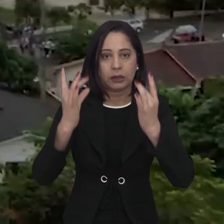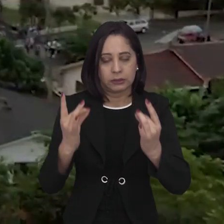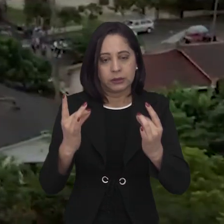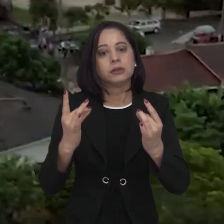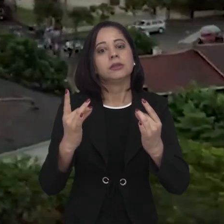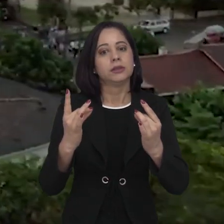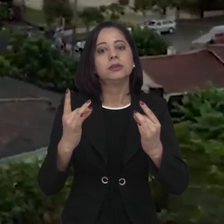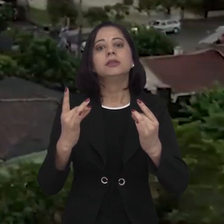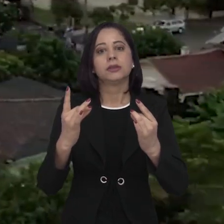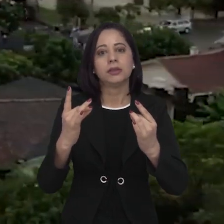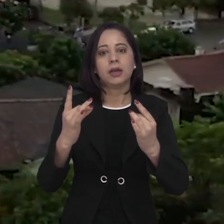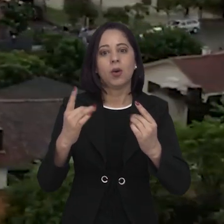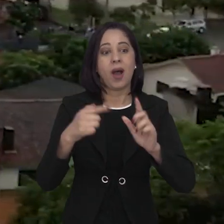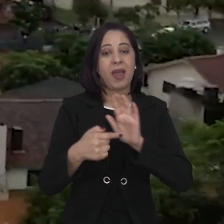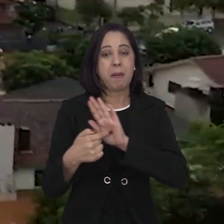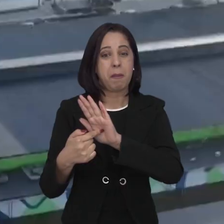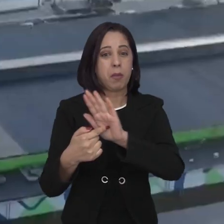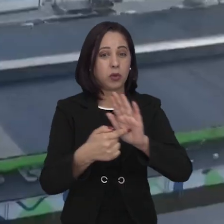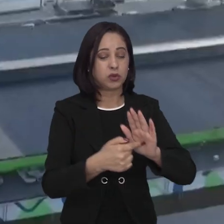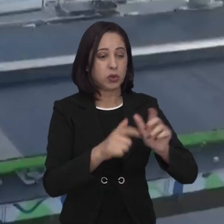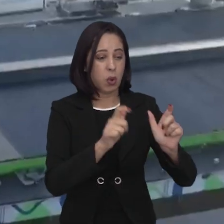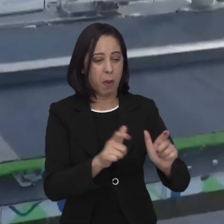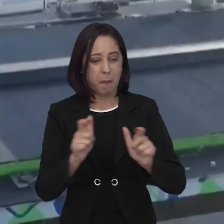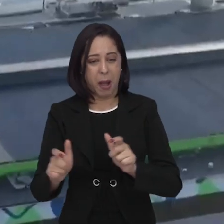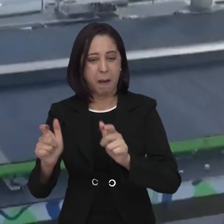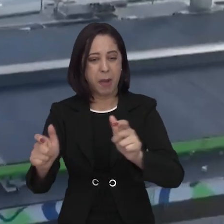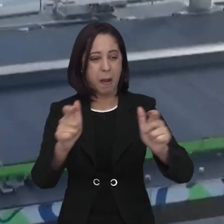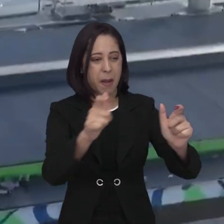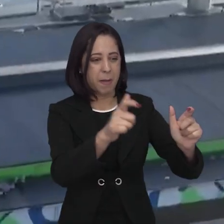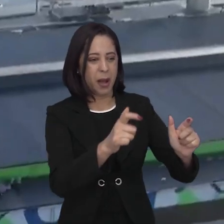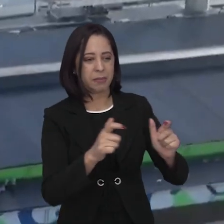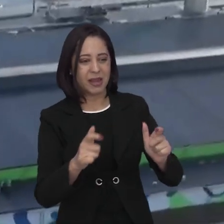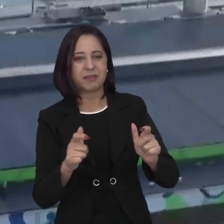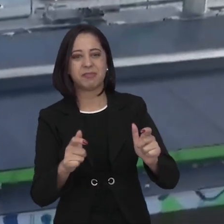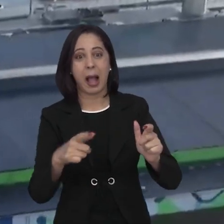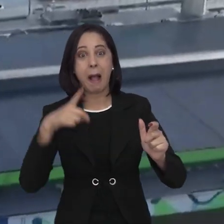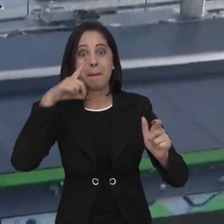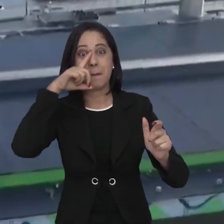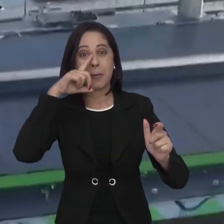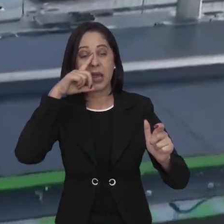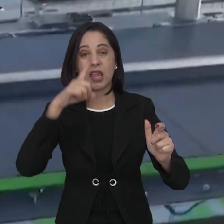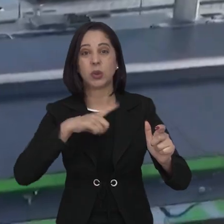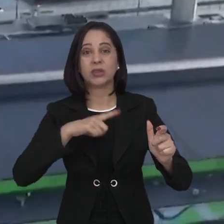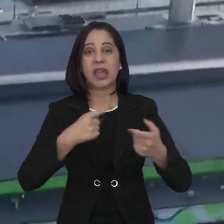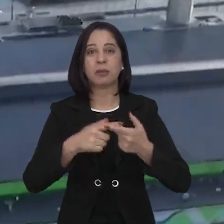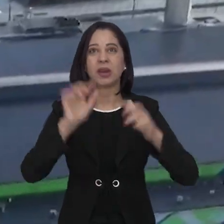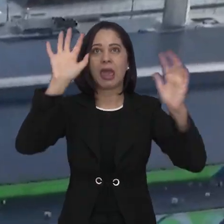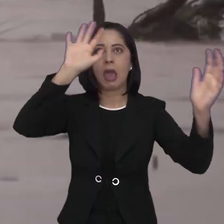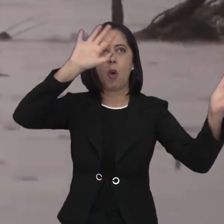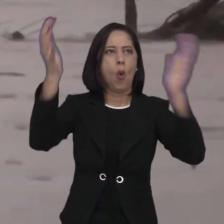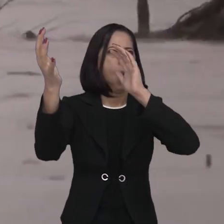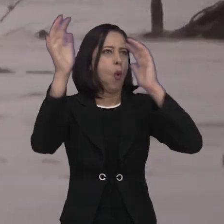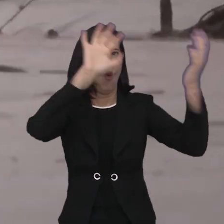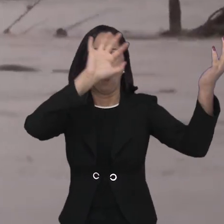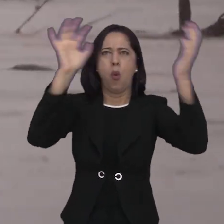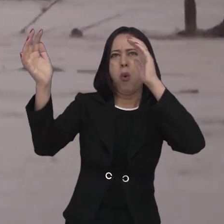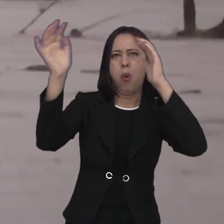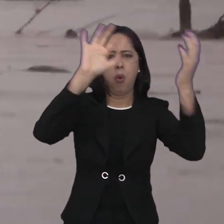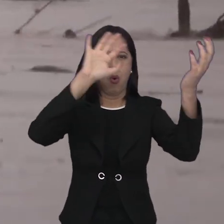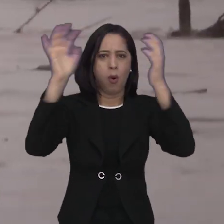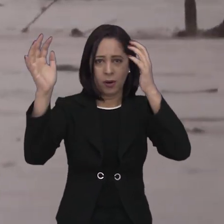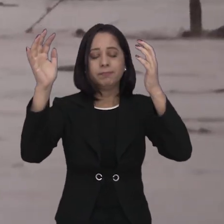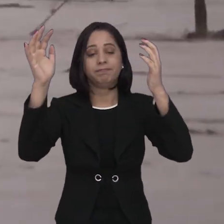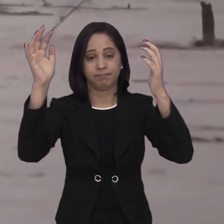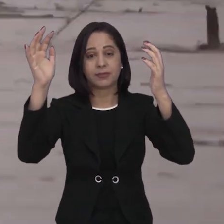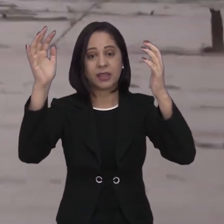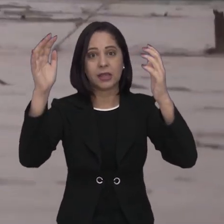evento destacou a vulnerabilidade de várias regiões do país a fenômenos climáticos extremos e levou a uma